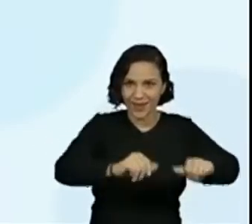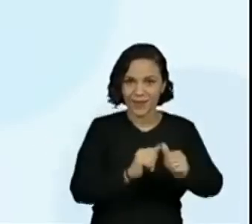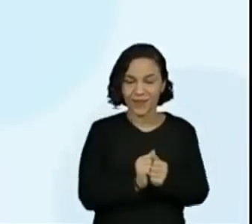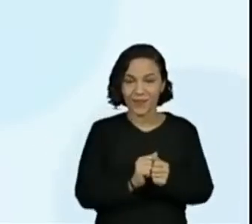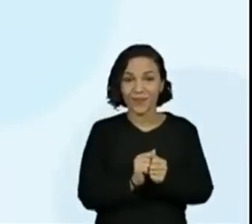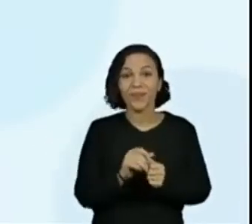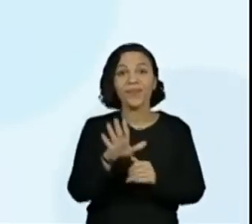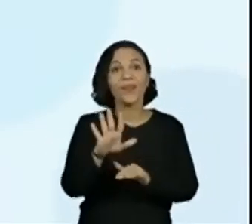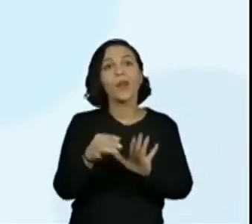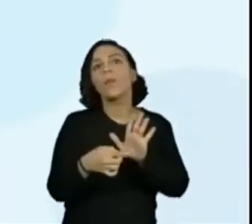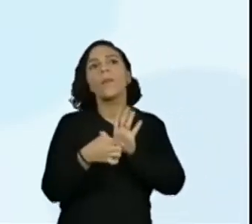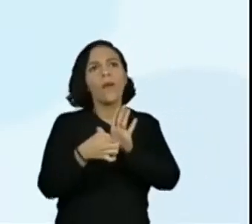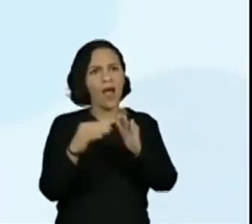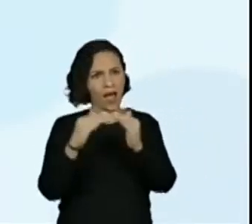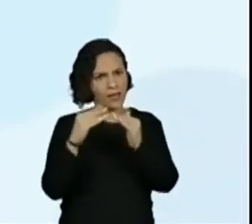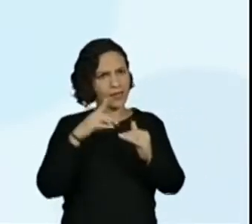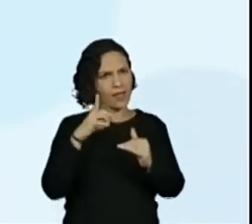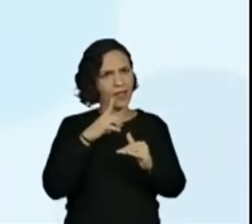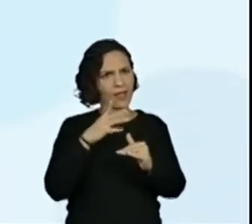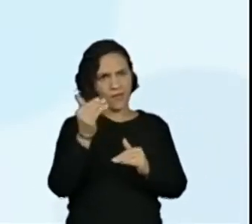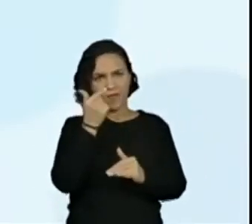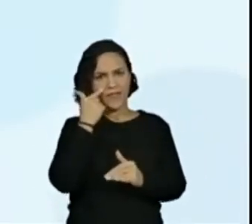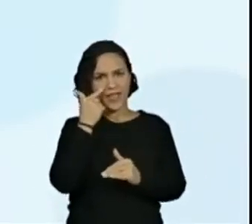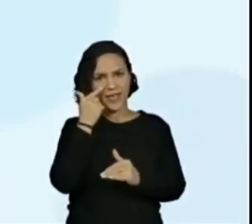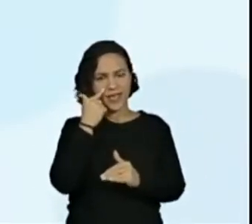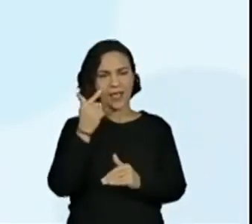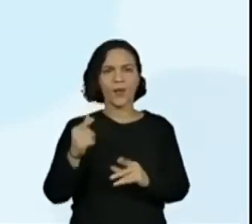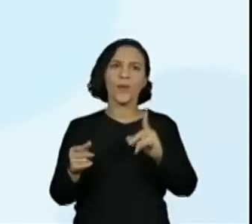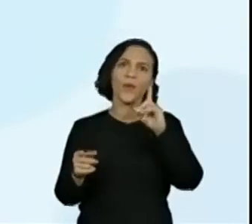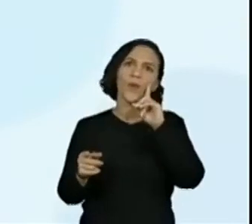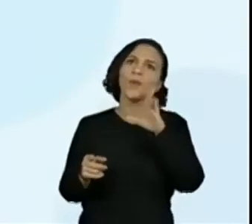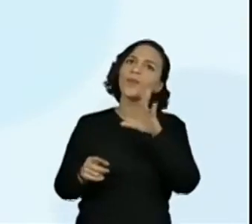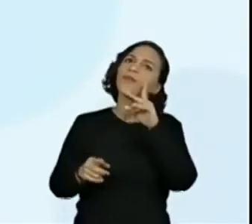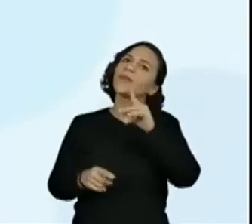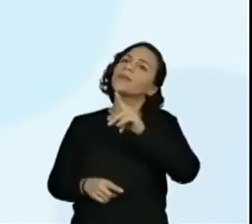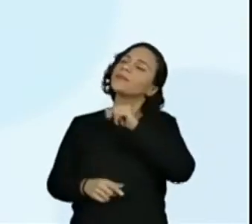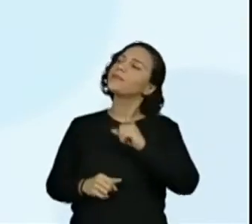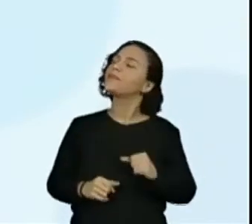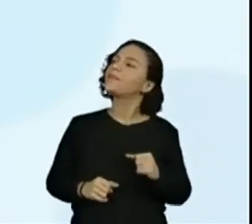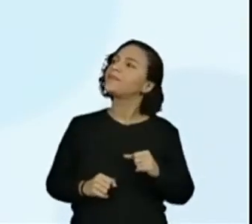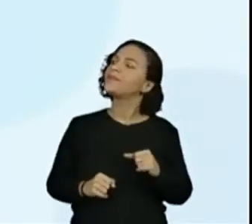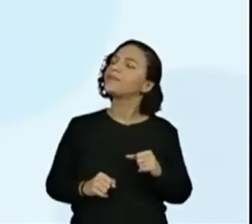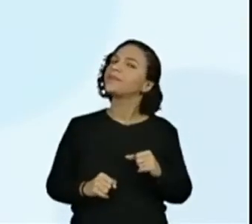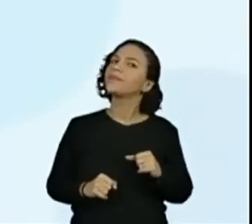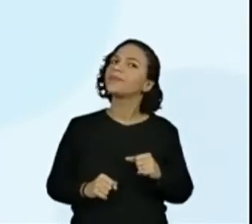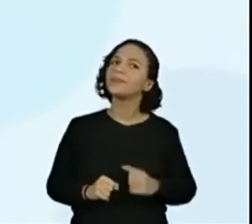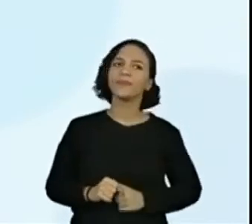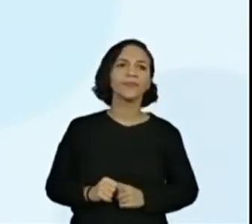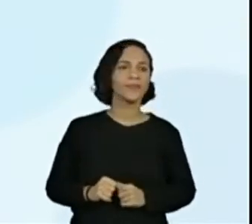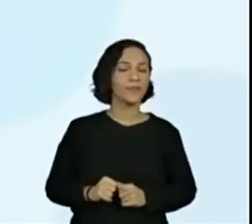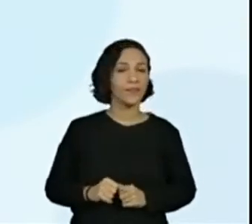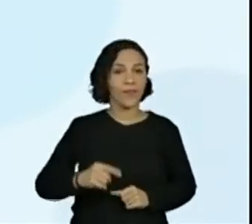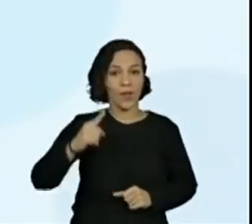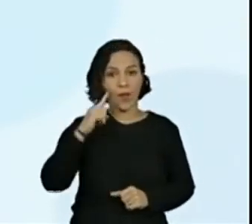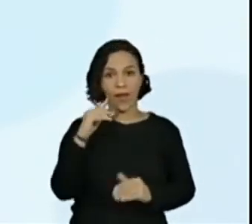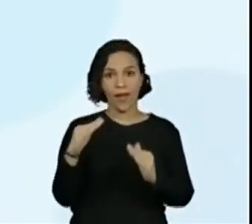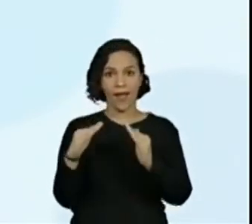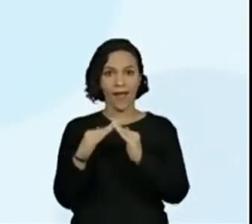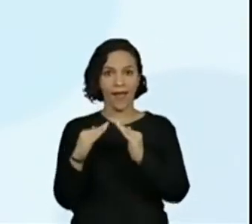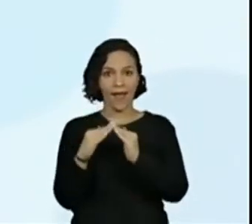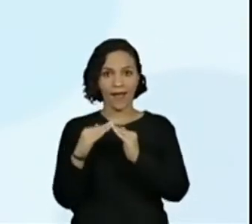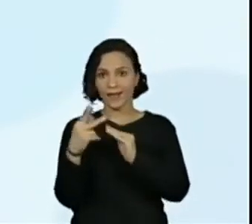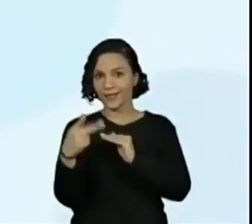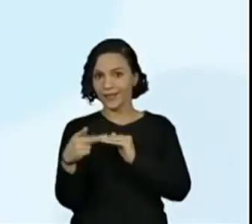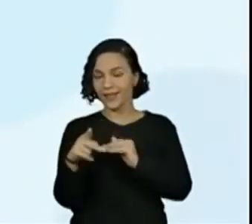é a casa? Tem. Vamos ler tudo o que tem aqui, eu acho que é legal. A gente tem aqui a casa de quem?